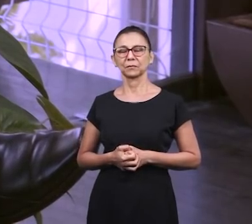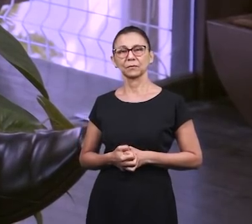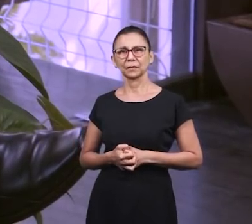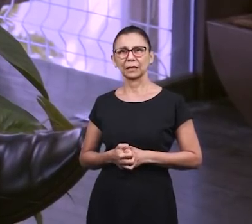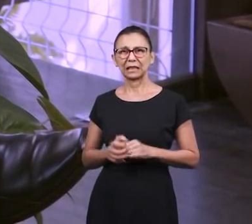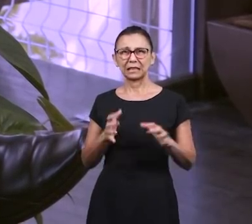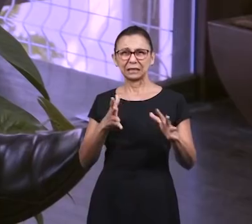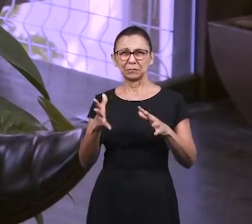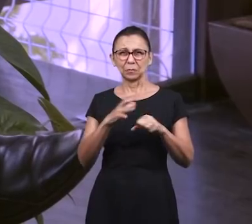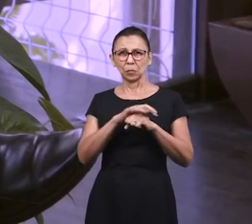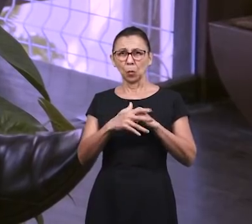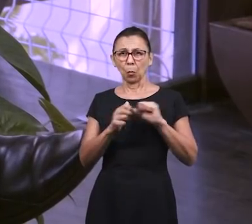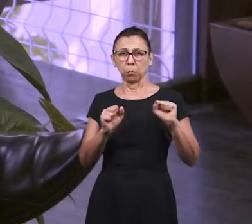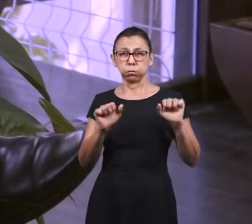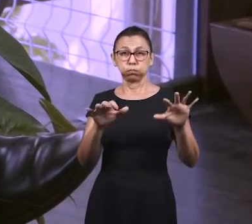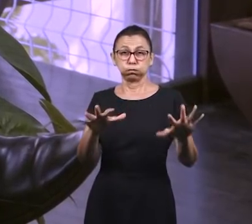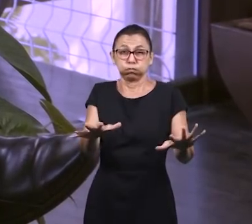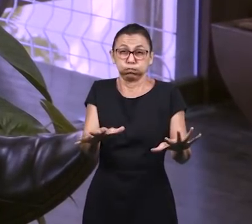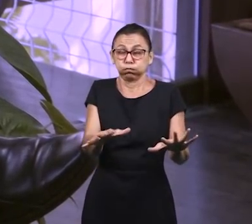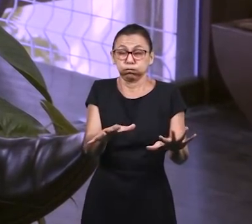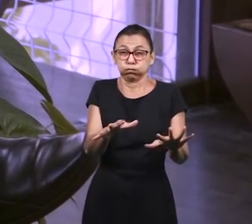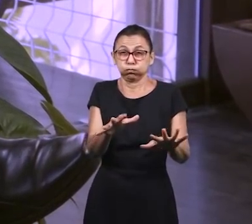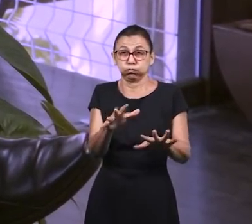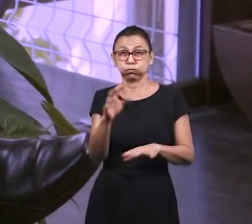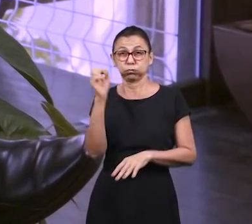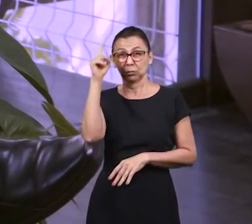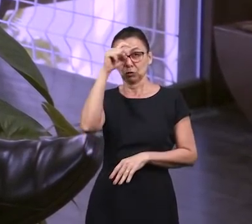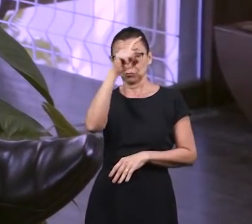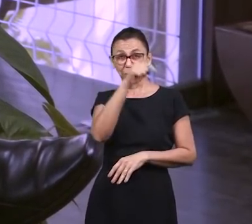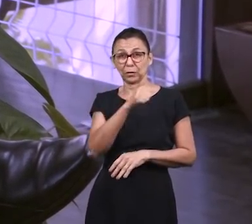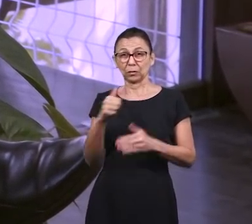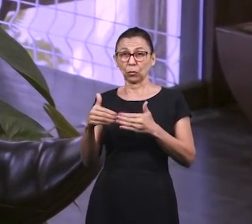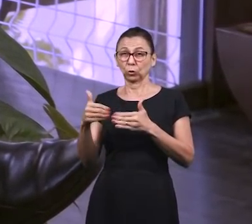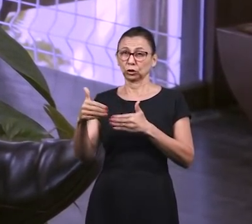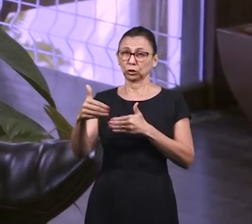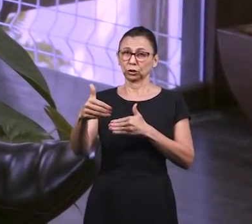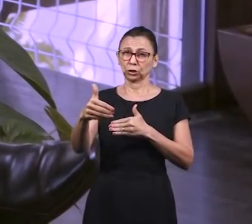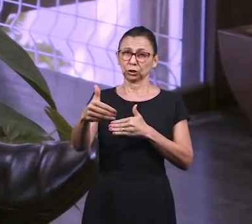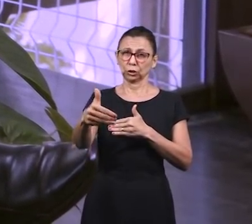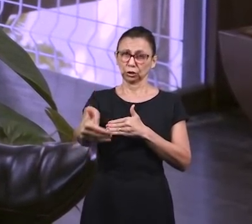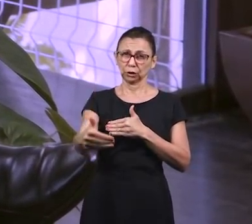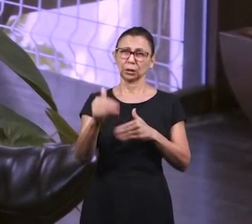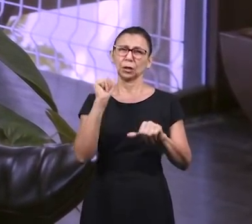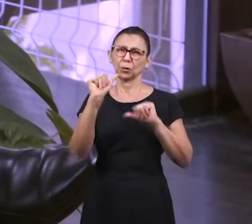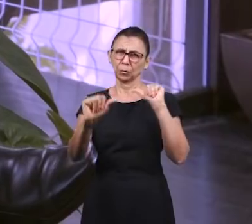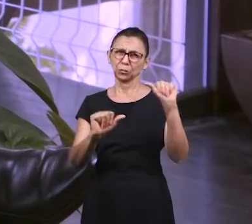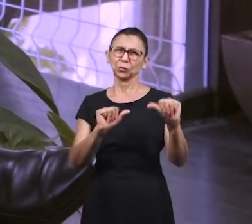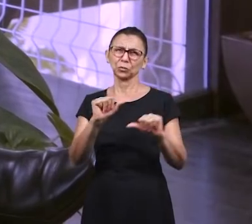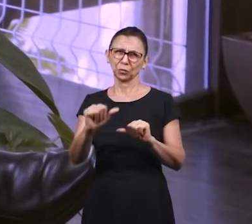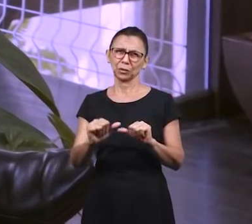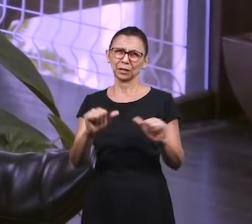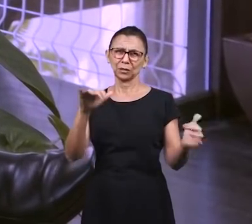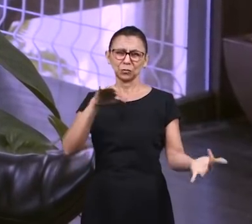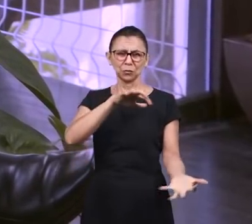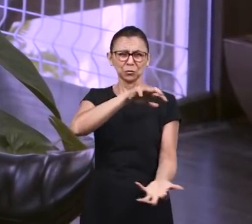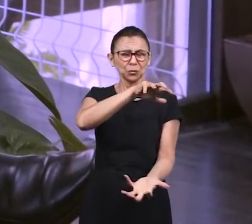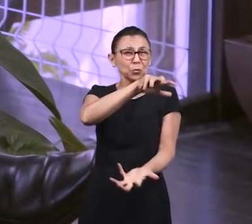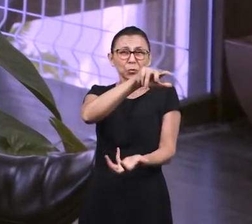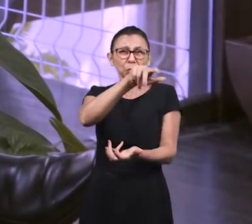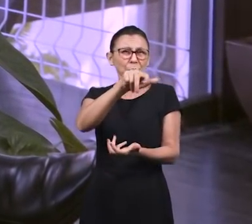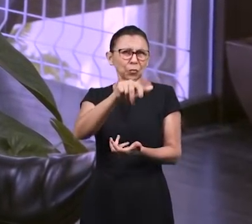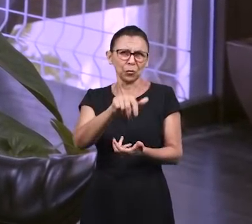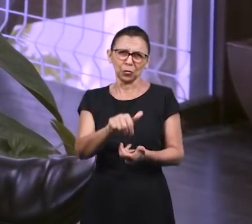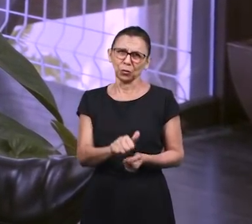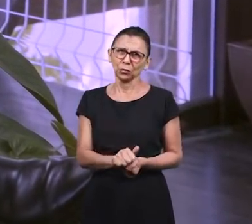Neste período de pandemia, nosso dia a dia foi alterado. Certamente não há uma única pessoa no planeta que não teve,